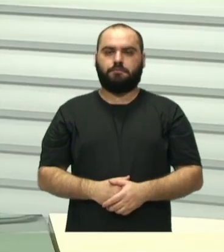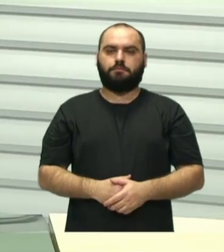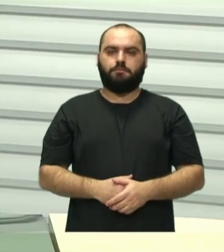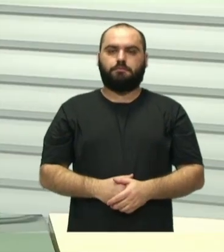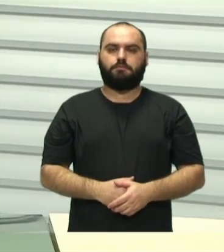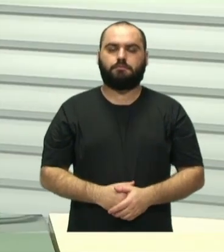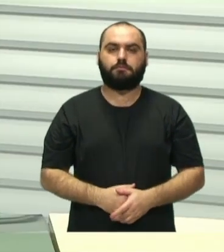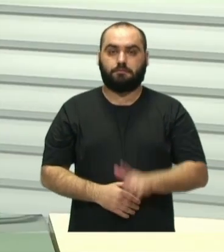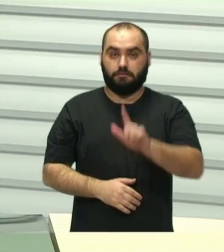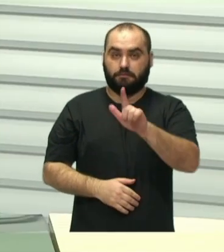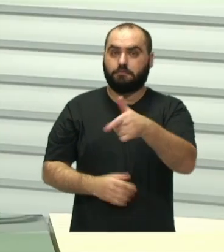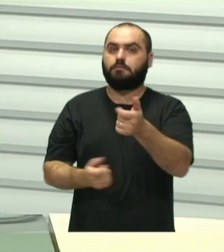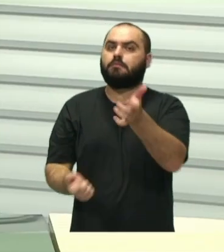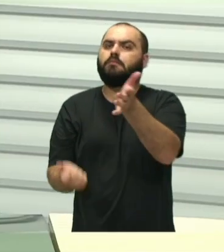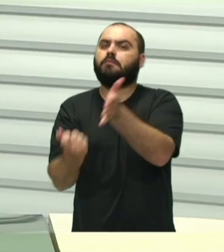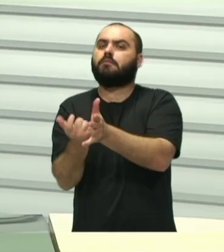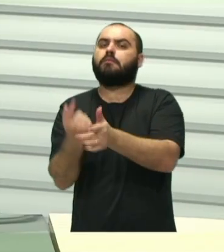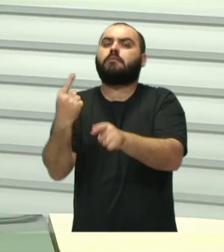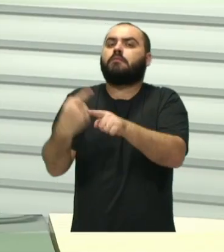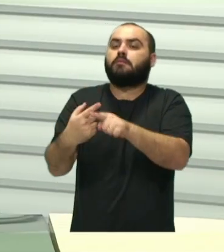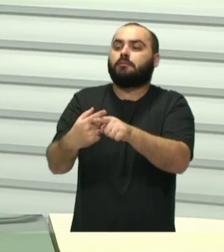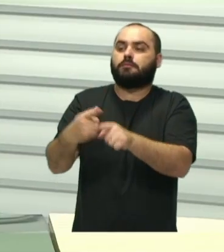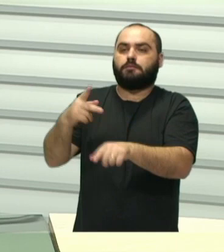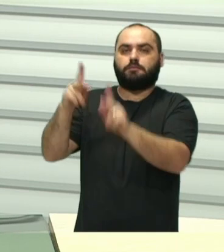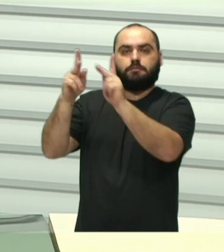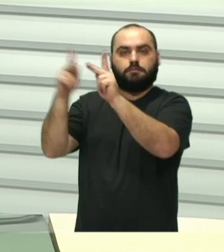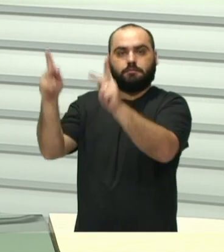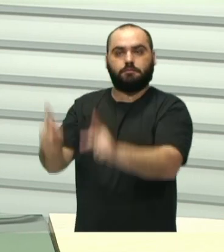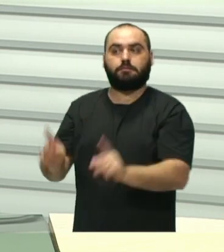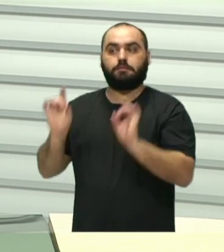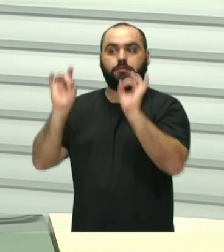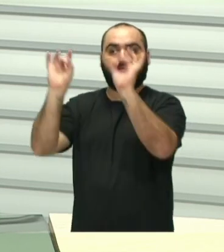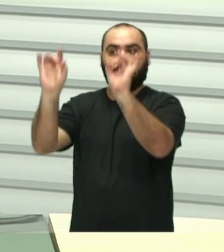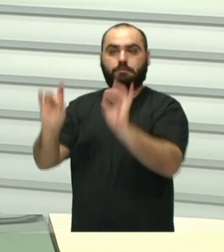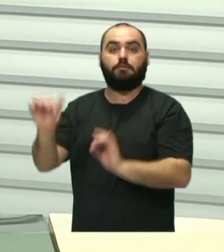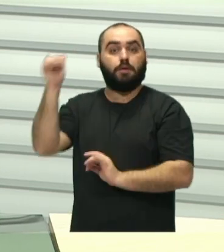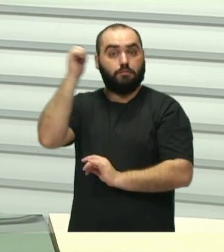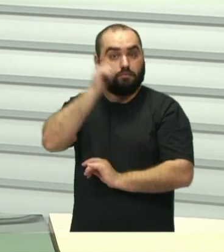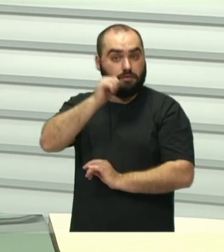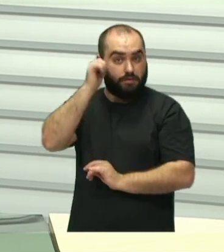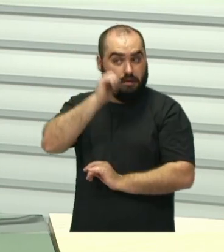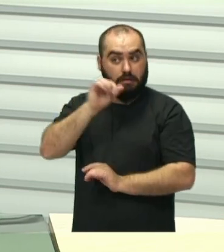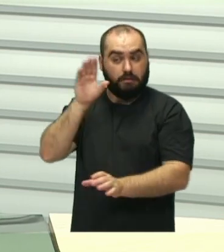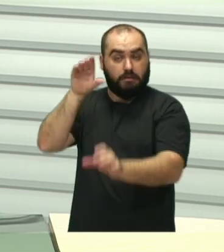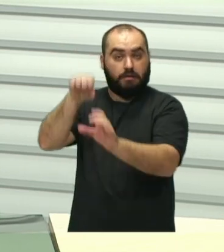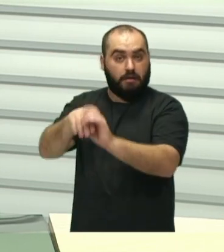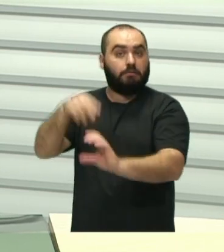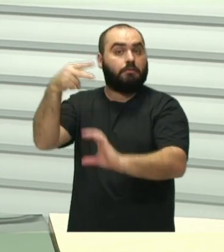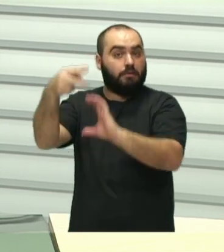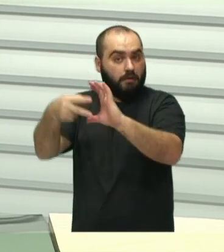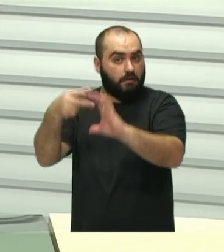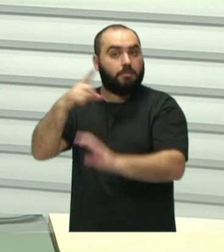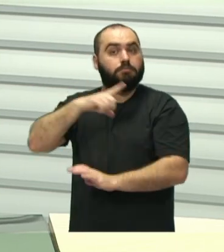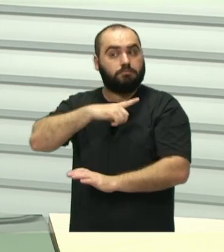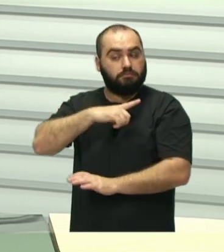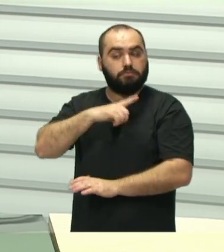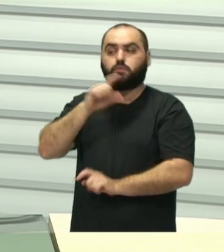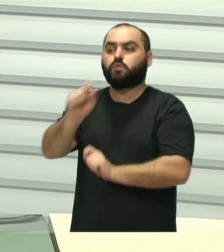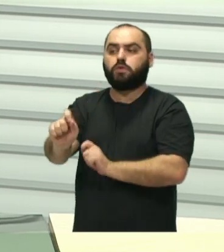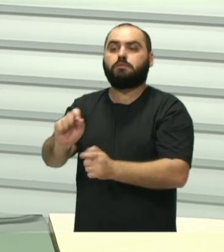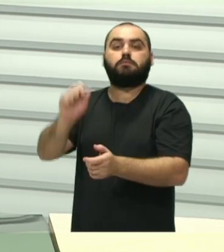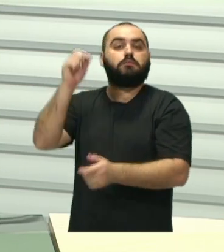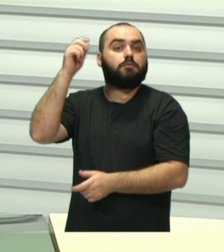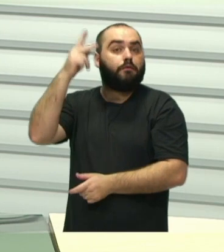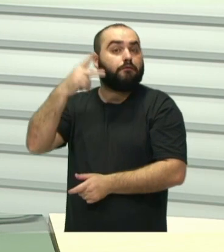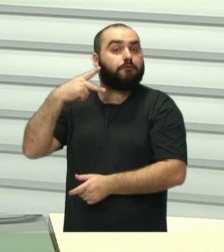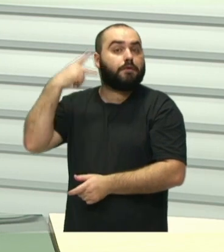uma mulher Surgiu da procuradoria especial que existe aqui na Câmara um órgão da câmara que as vereadoras